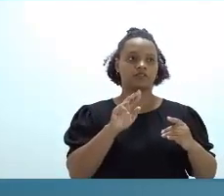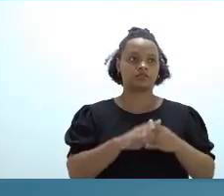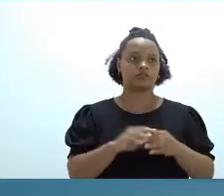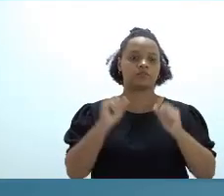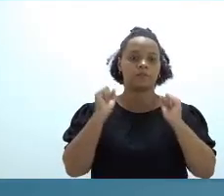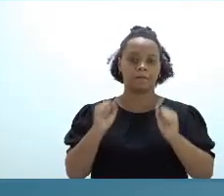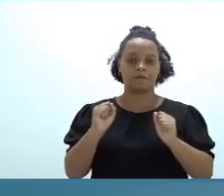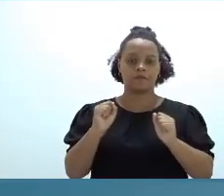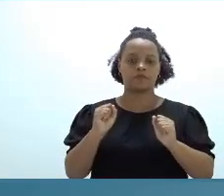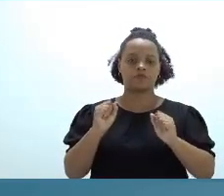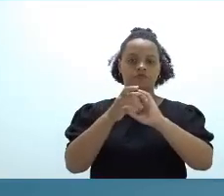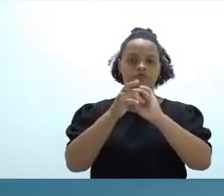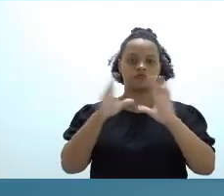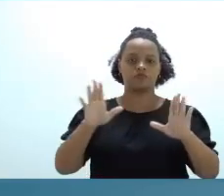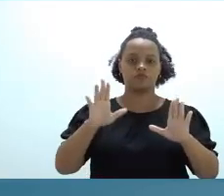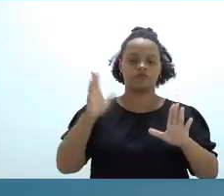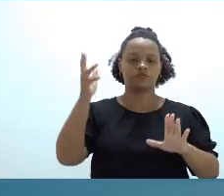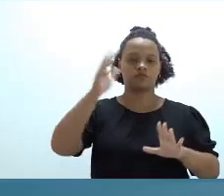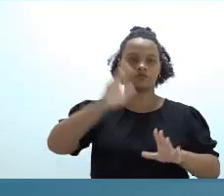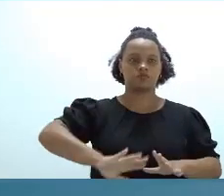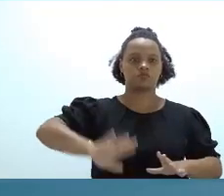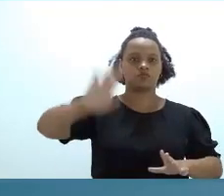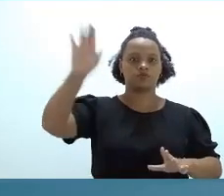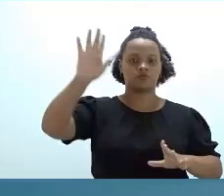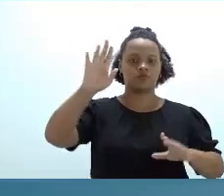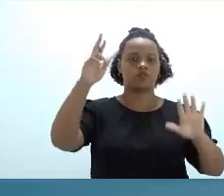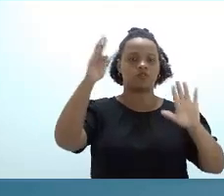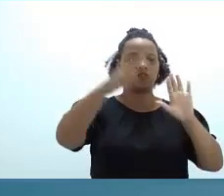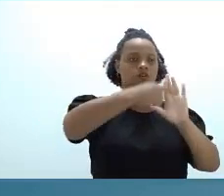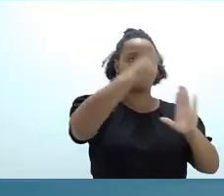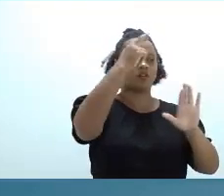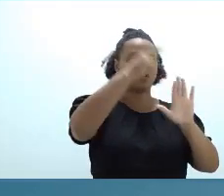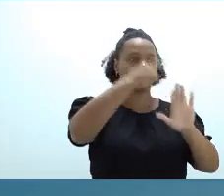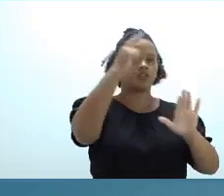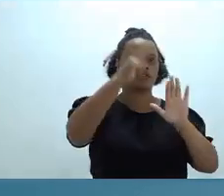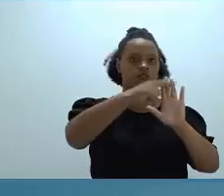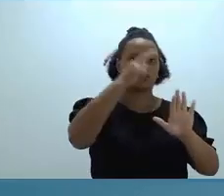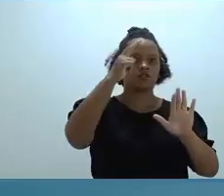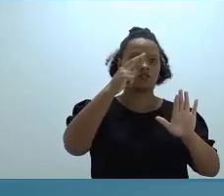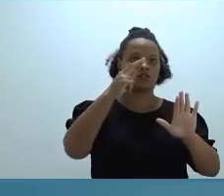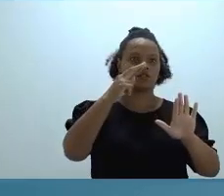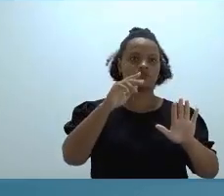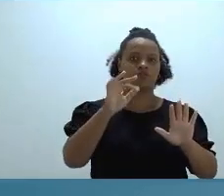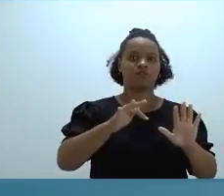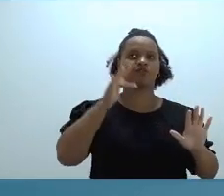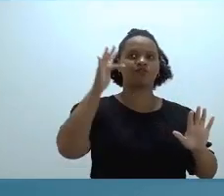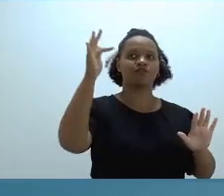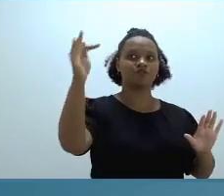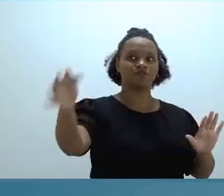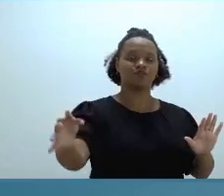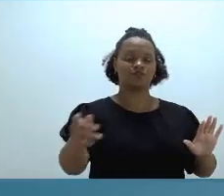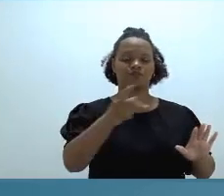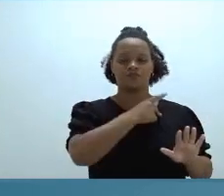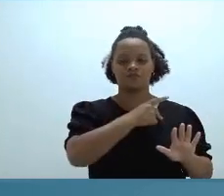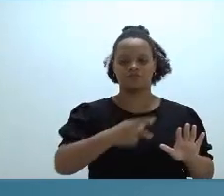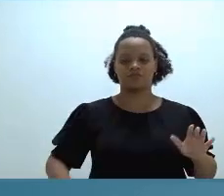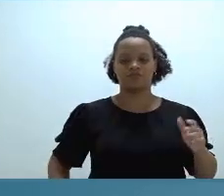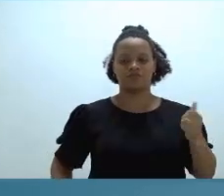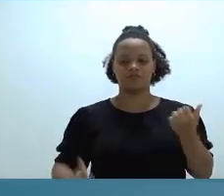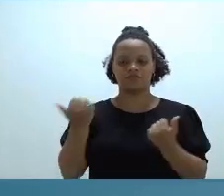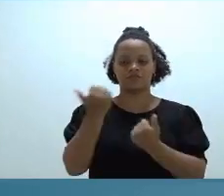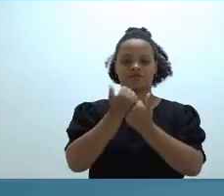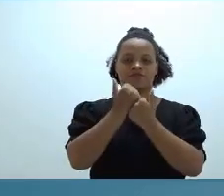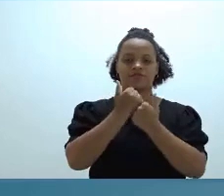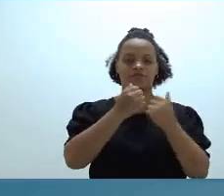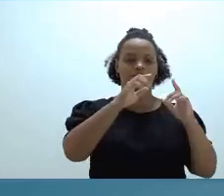Concedo a palavra ao ilustre relator, nosso futuro vice-presidente, Dr. Roberto Moura. Tem a